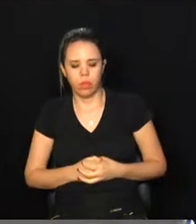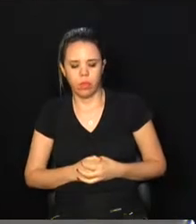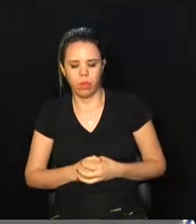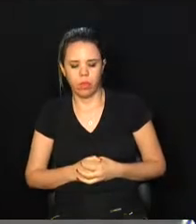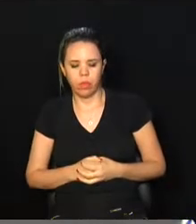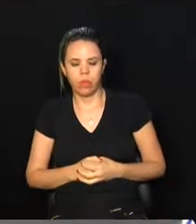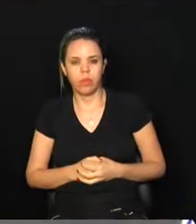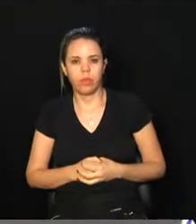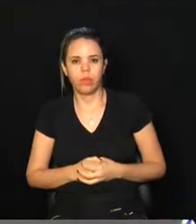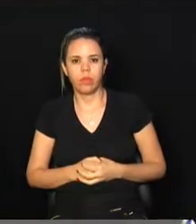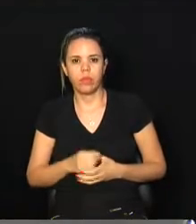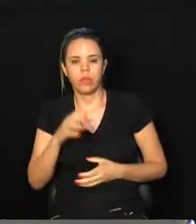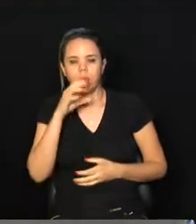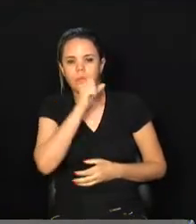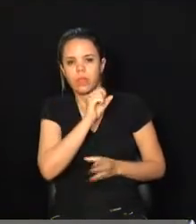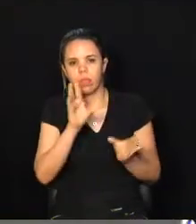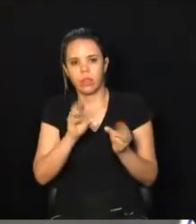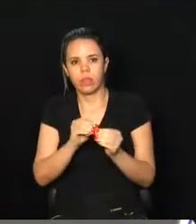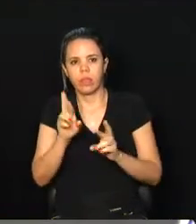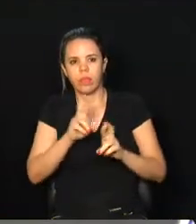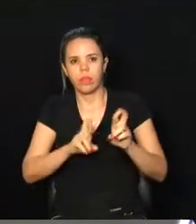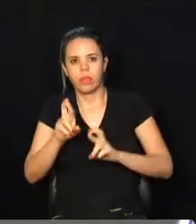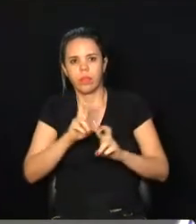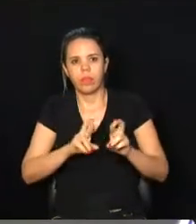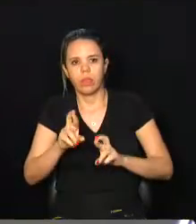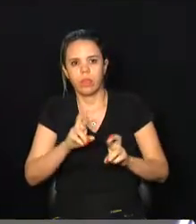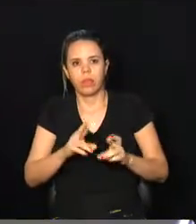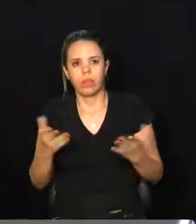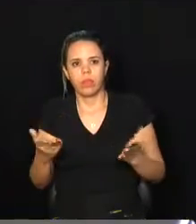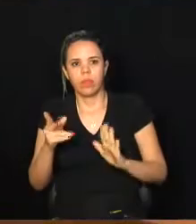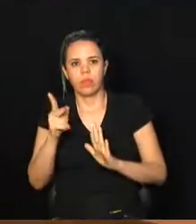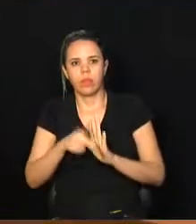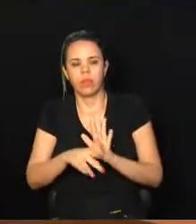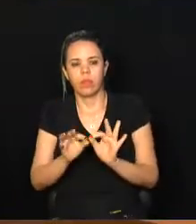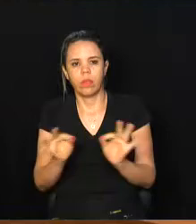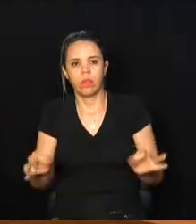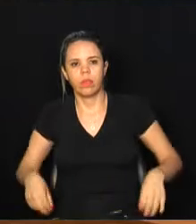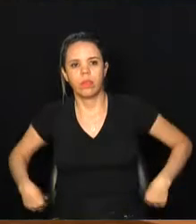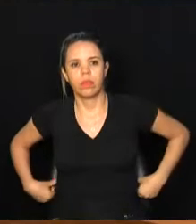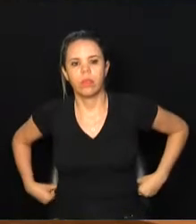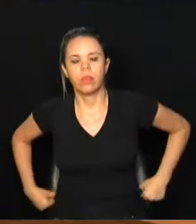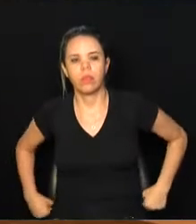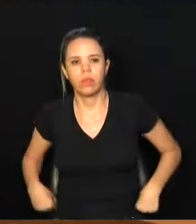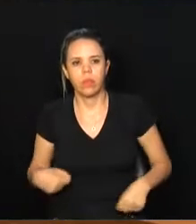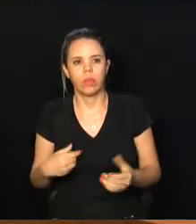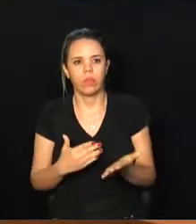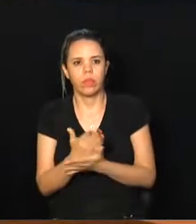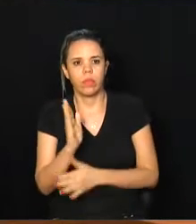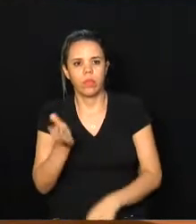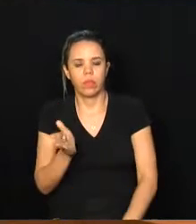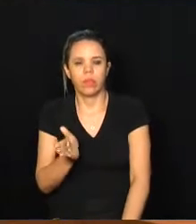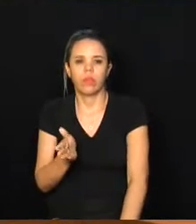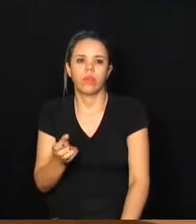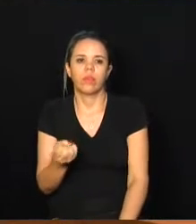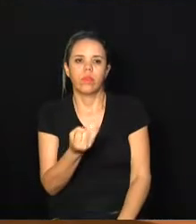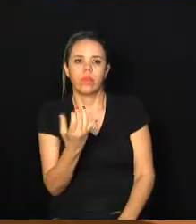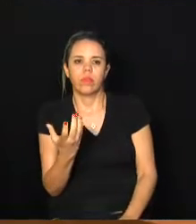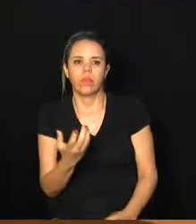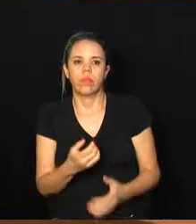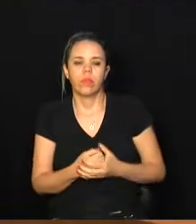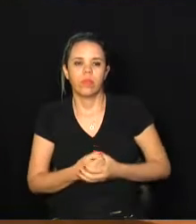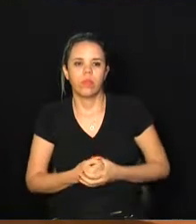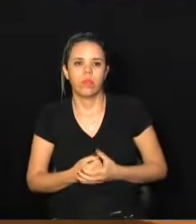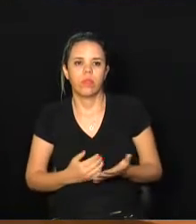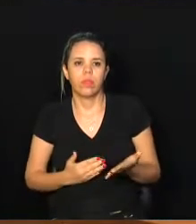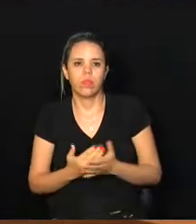uma observação rápida. Se a gente analisar friamente hoje um projeto simplificado, o que a gente aprova já é uma volumetria. Então, a gente